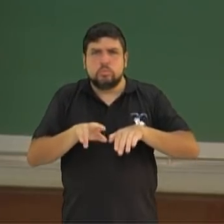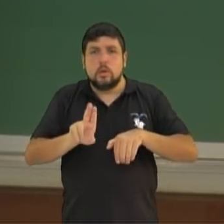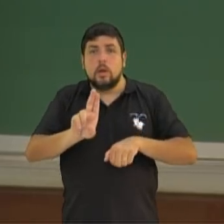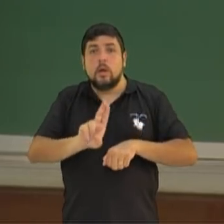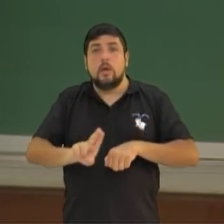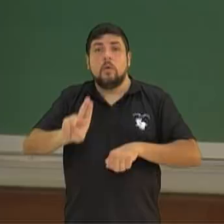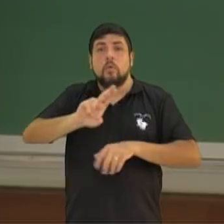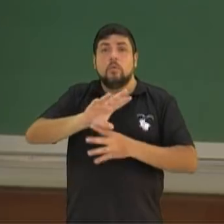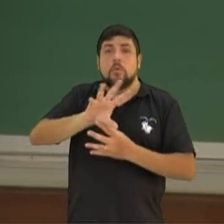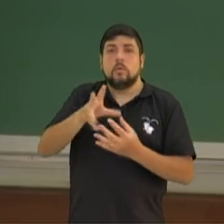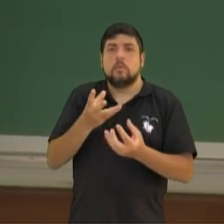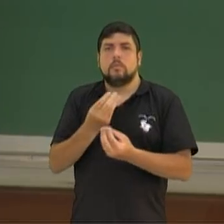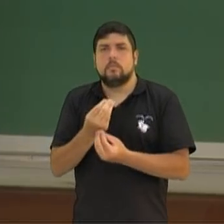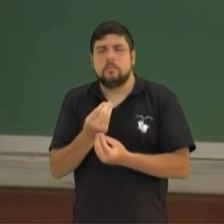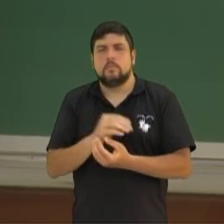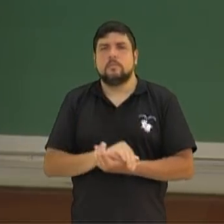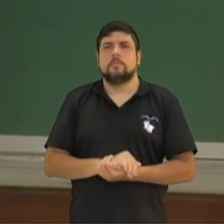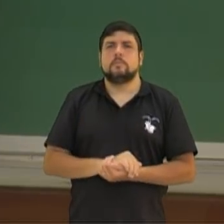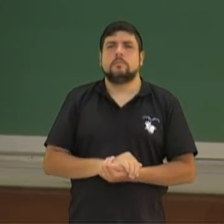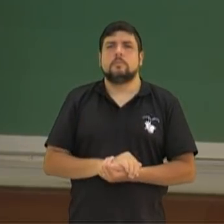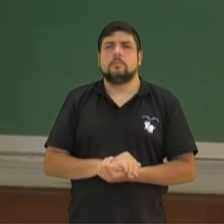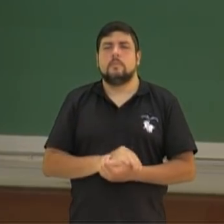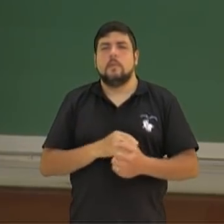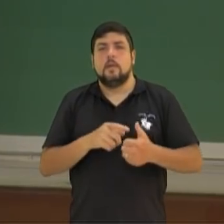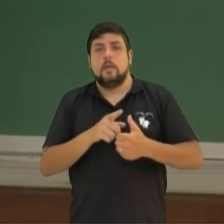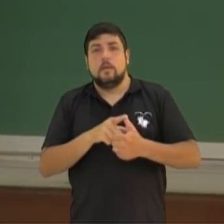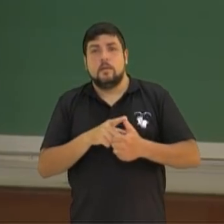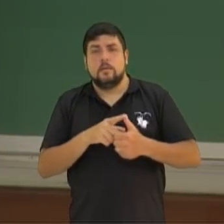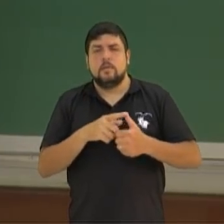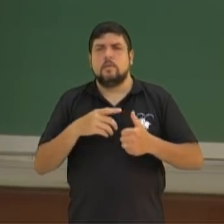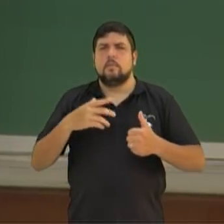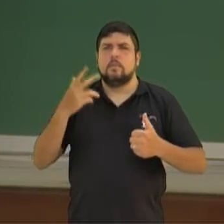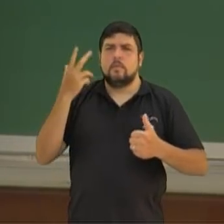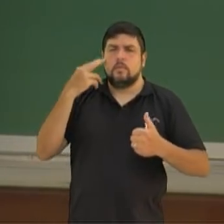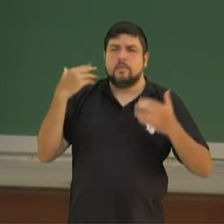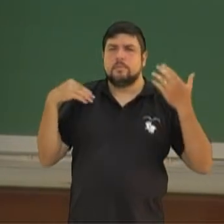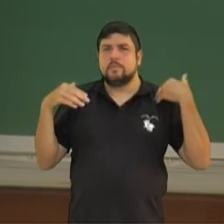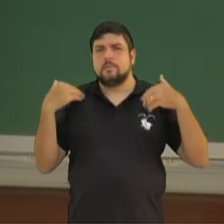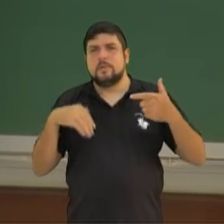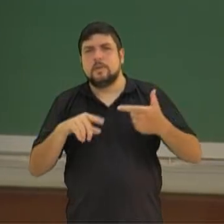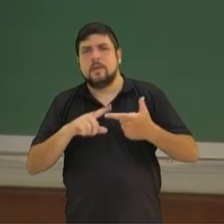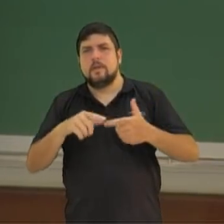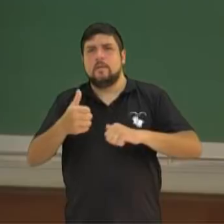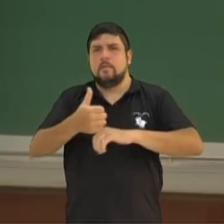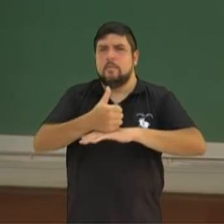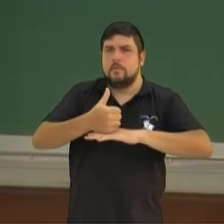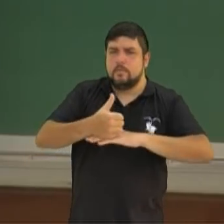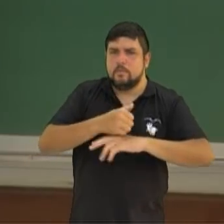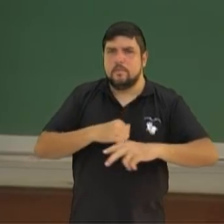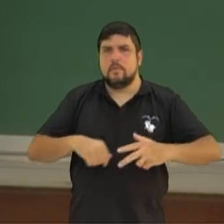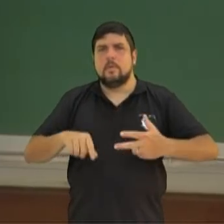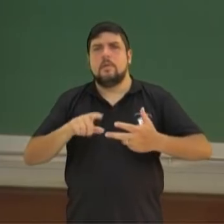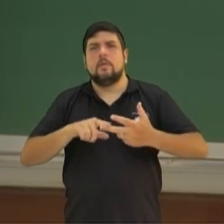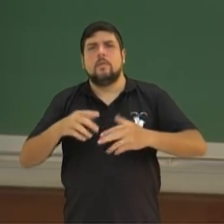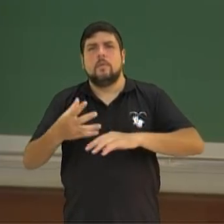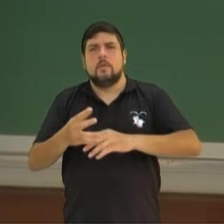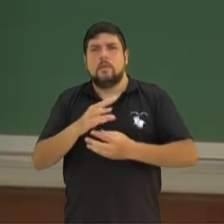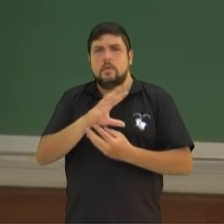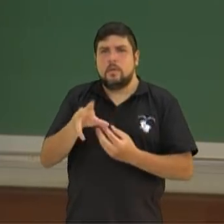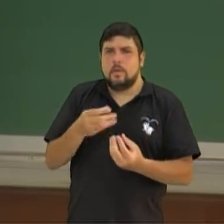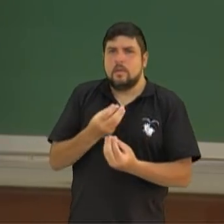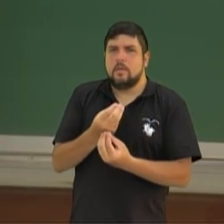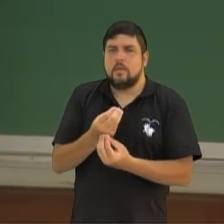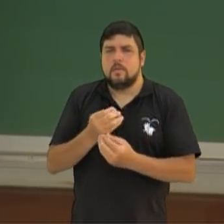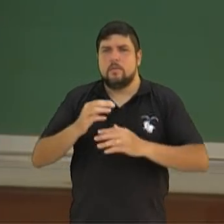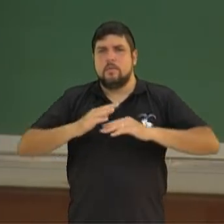da bicicleta. Então, lá, recreativo, profissional, competição e artístico. Foram o que eu lembrei de colocar